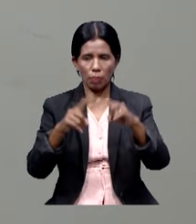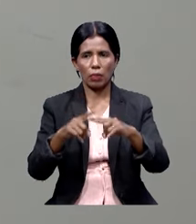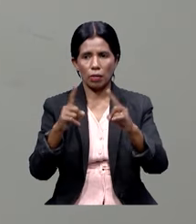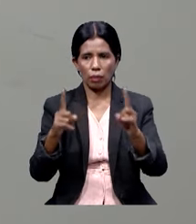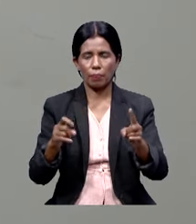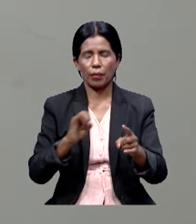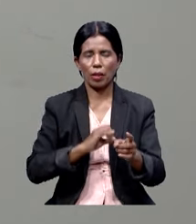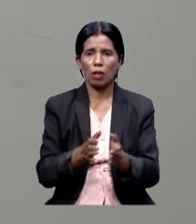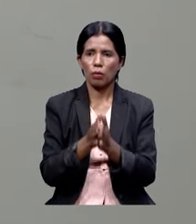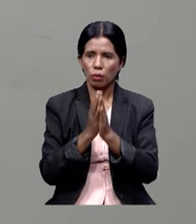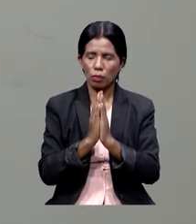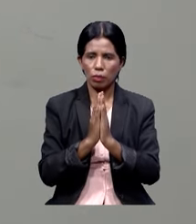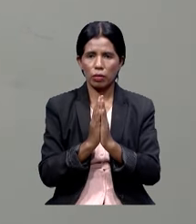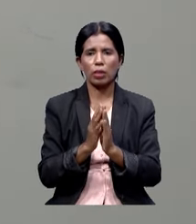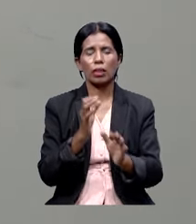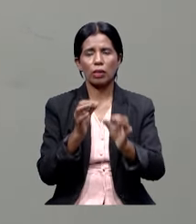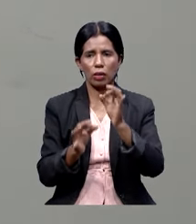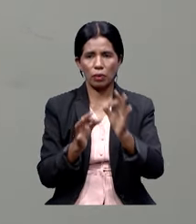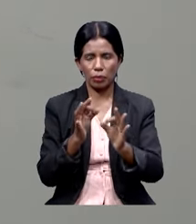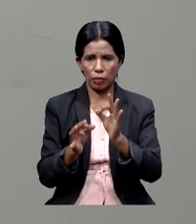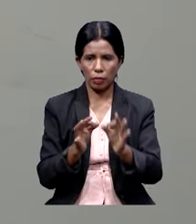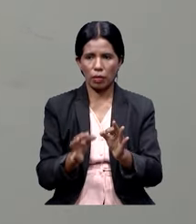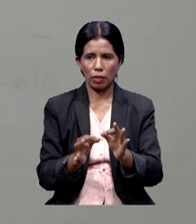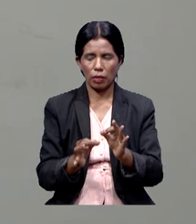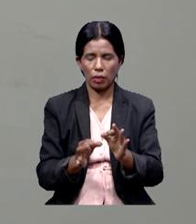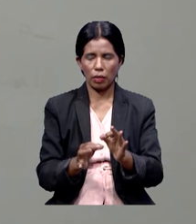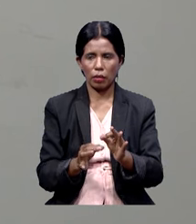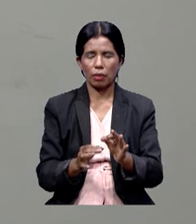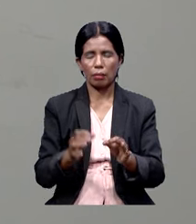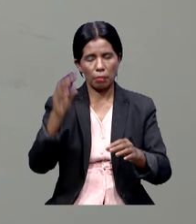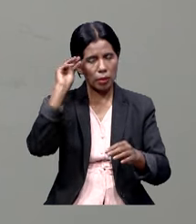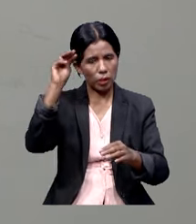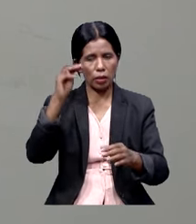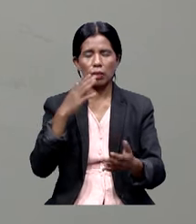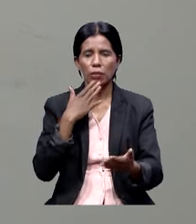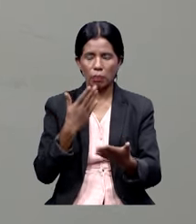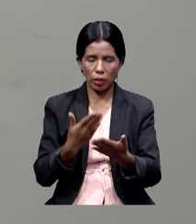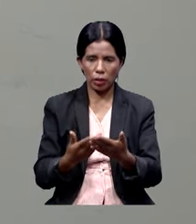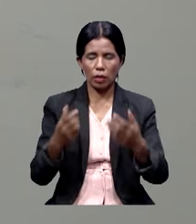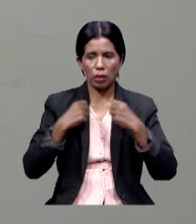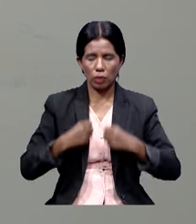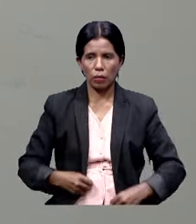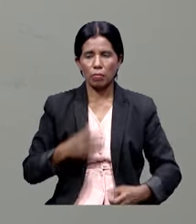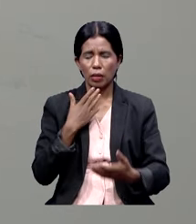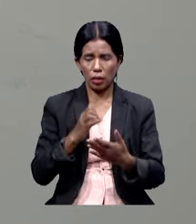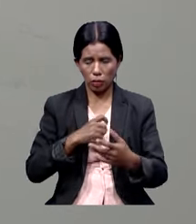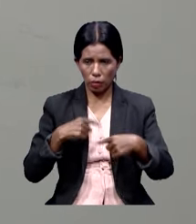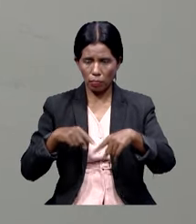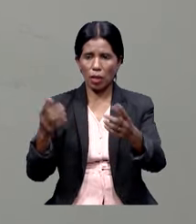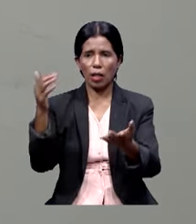vai. Nem Macahuso Cata, se é cara que a mulher recupera filafali da Ninia Kunissan, sarem Macfila, mas você vai até, mas é bem